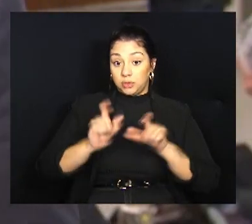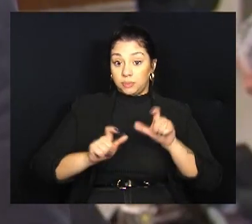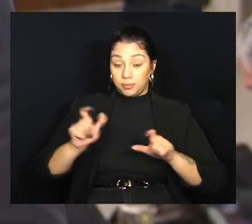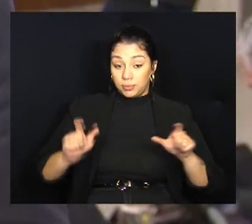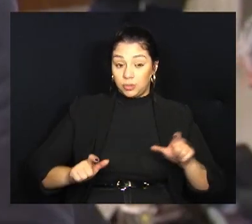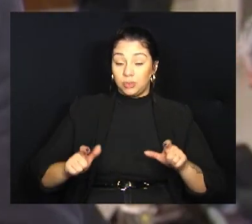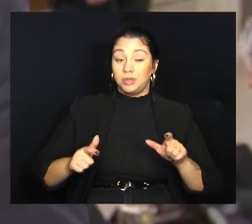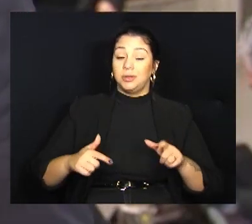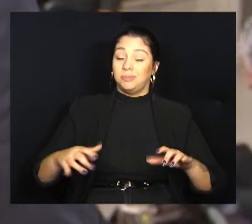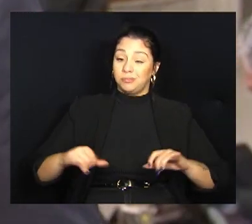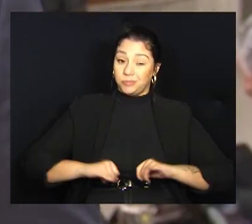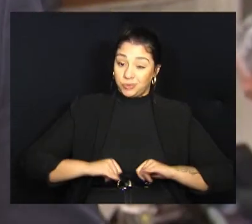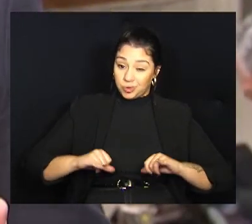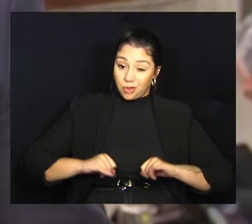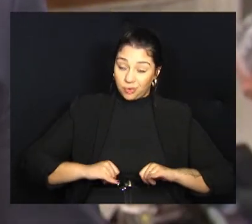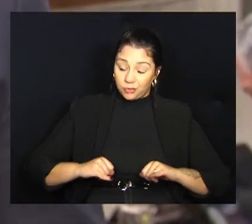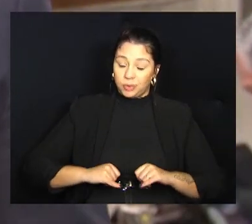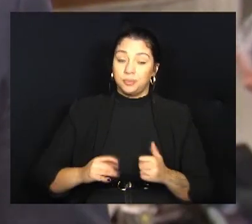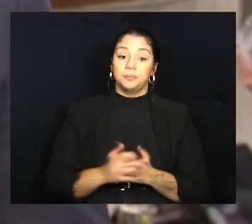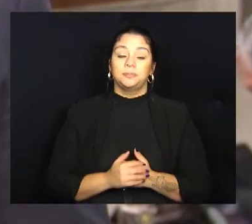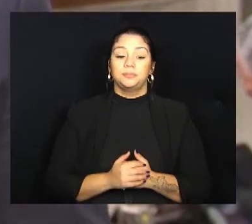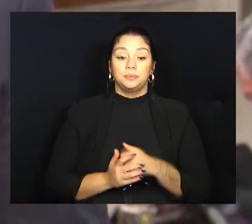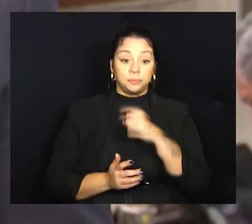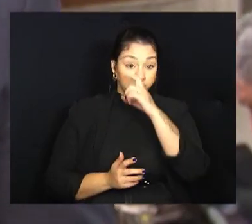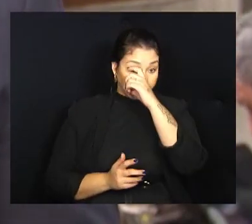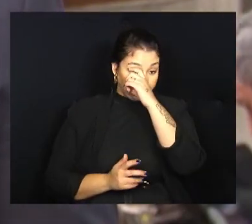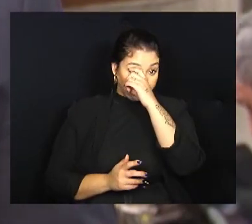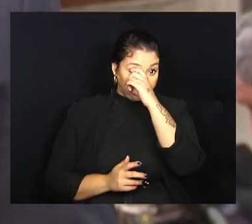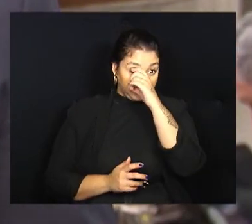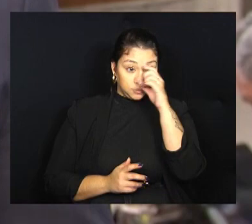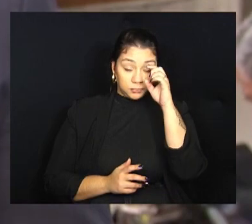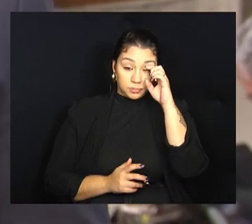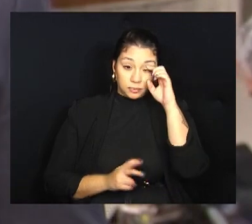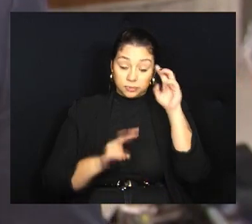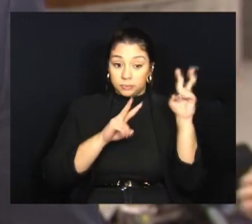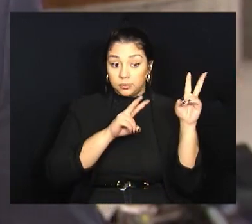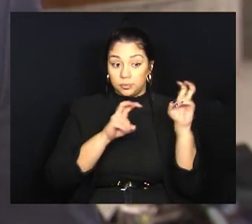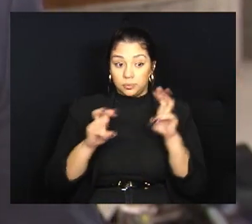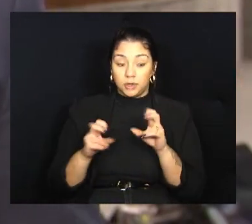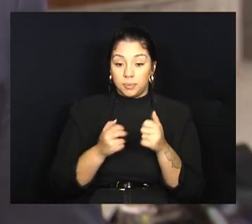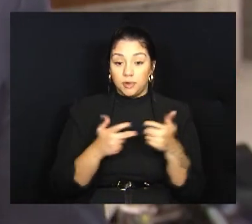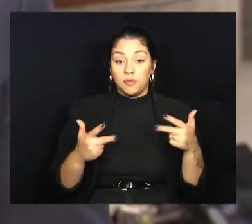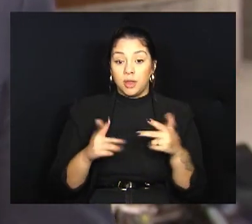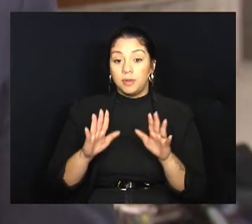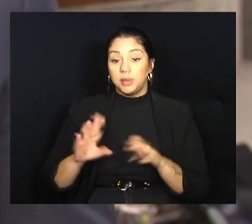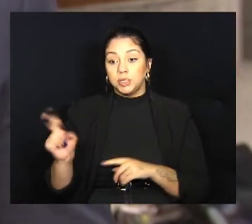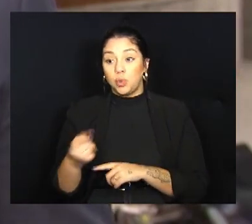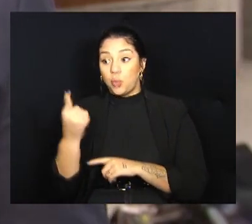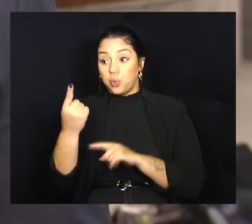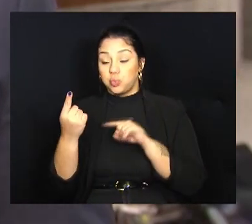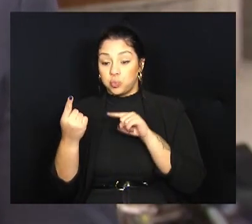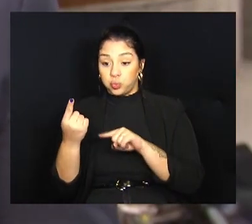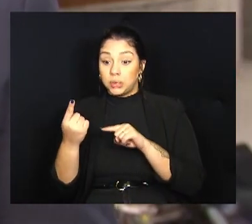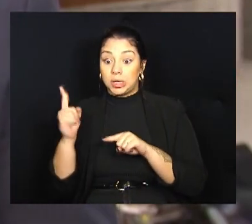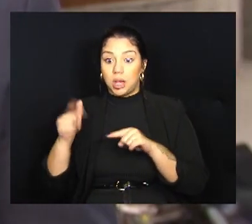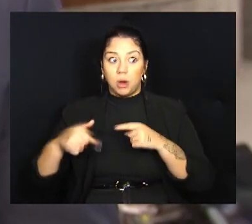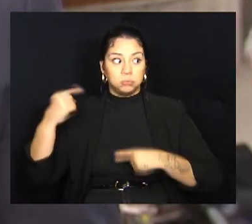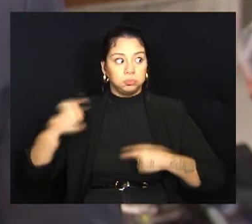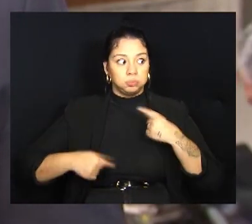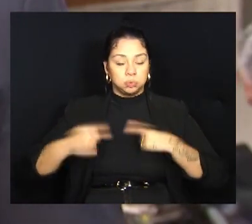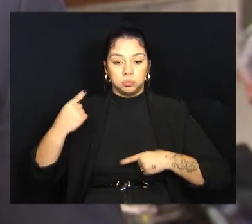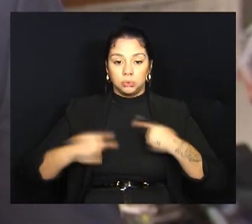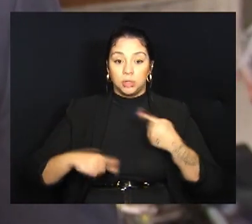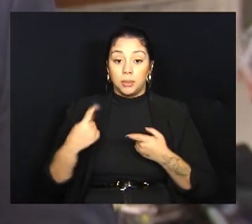problema da droga. Então é muitos assuntos, né? Mas esse é um que vai ser bem polêmico,